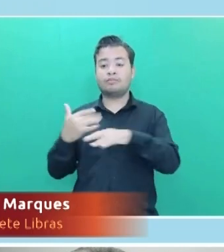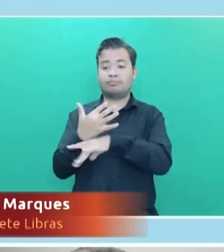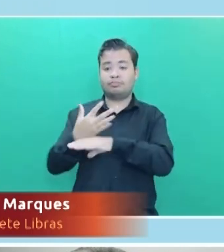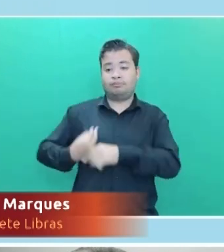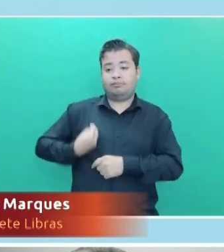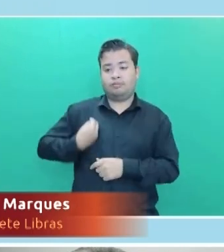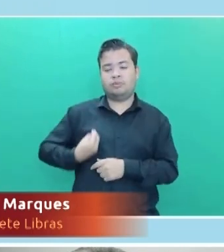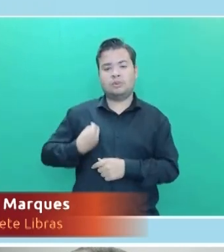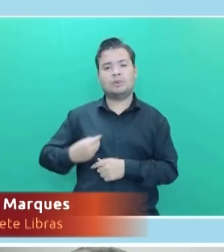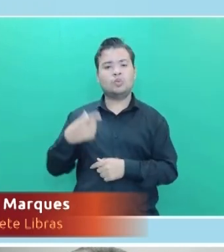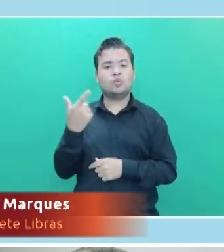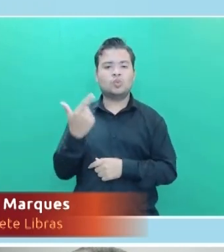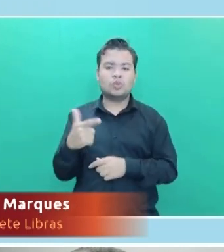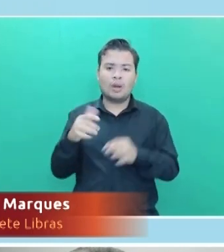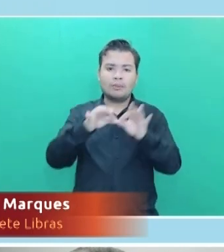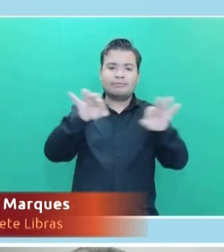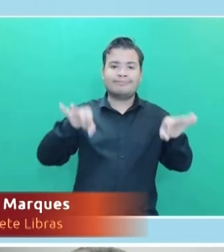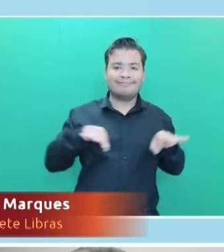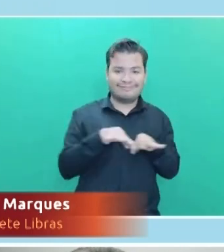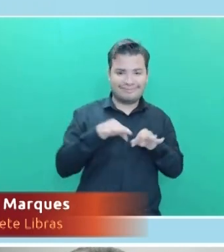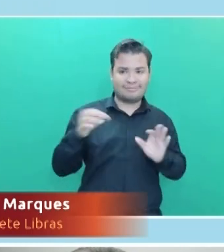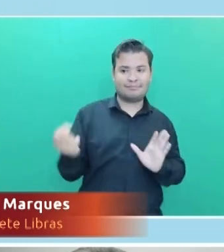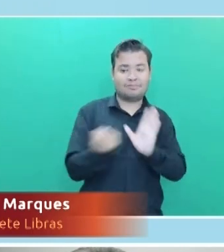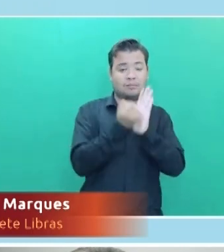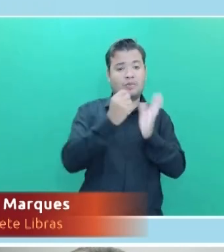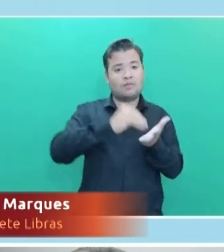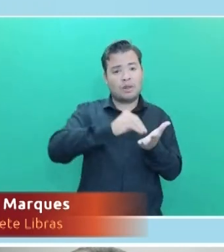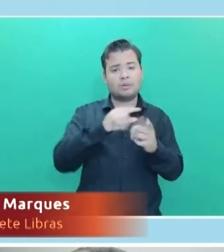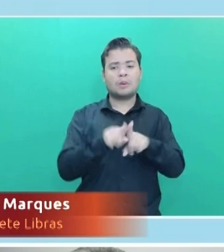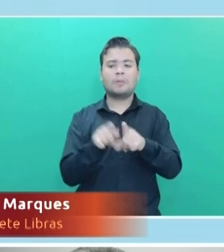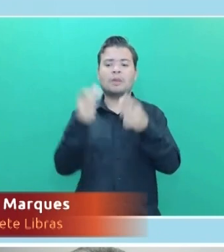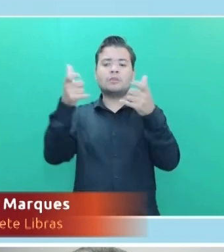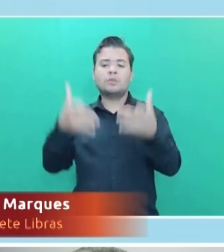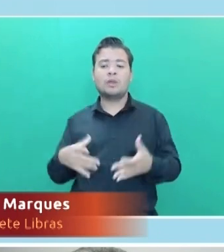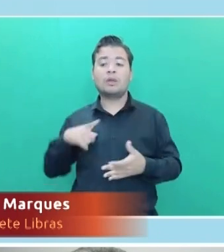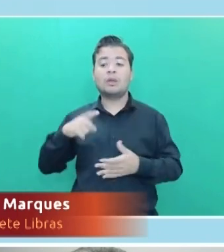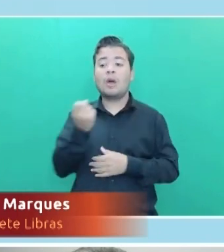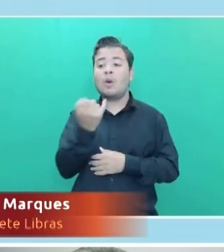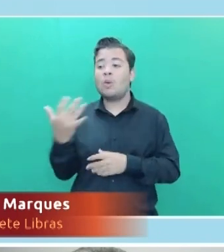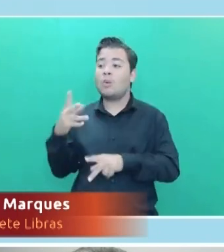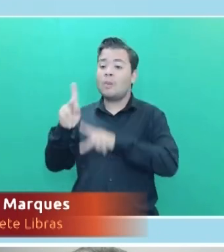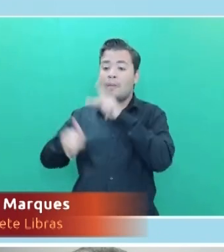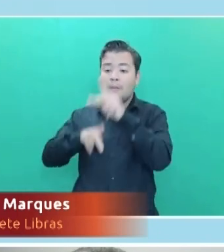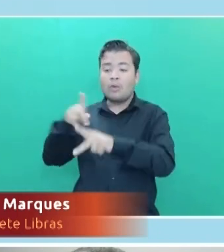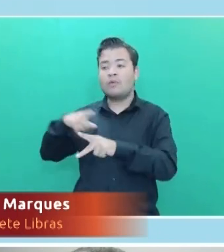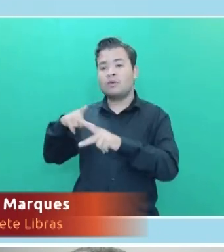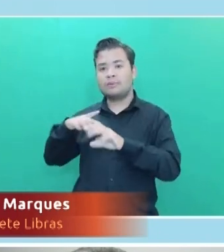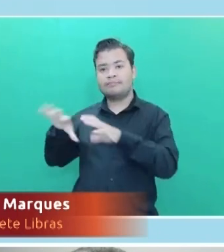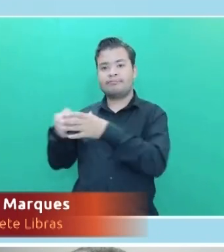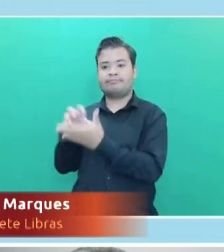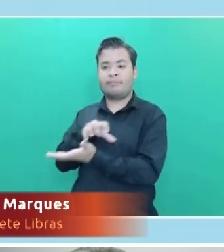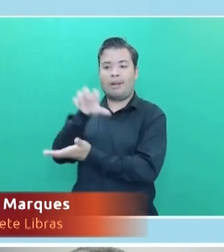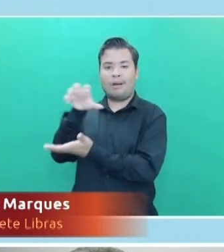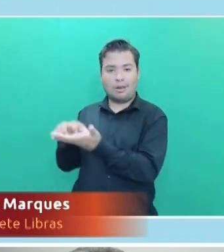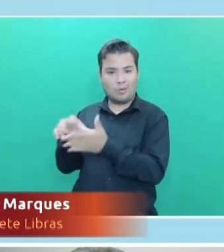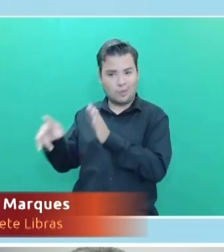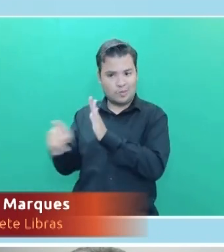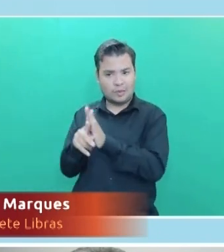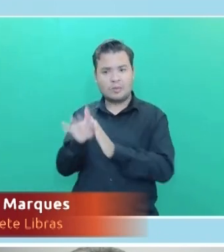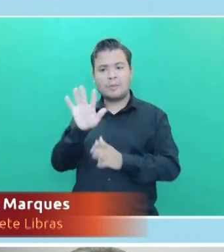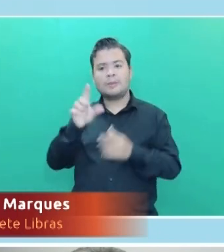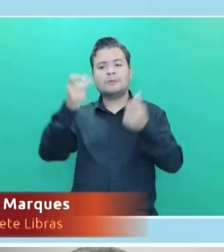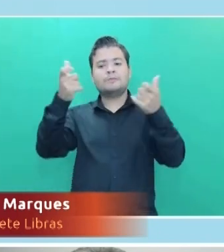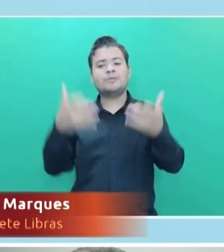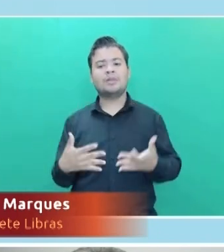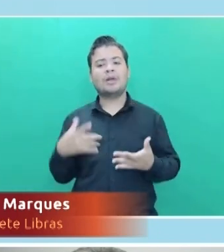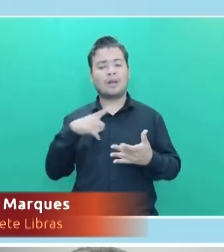território demarcado. Falou dos territórios, né, demarcados, quais povos vivem aldeados. Conta um pouquinho mais para a gente o que esse censo revelou em